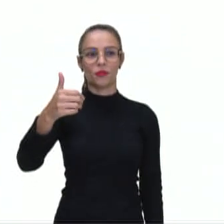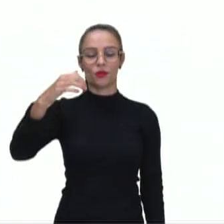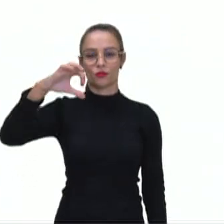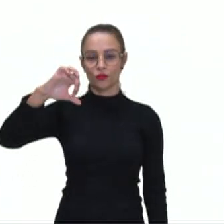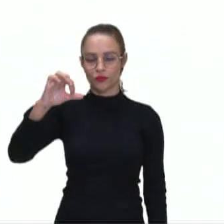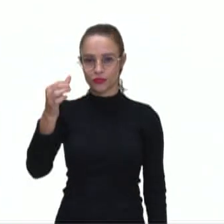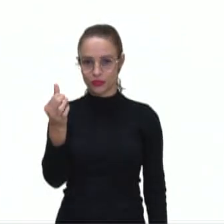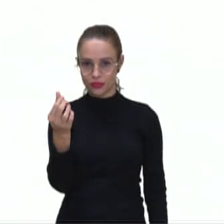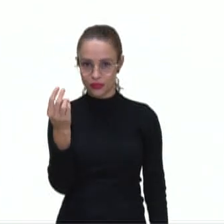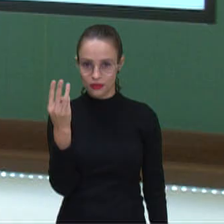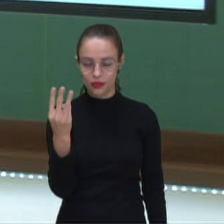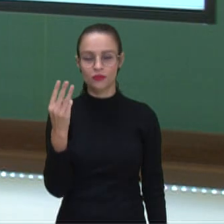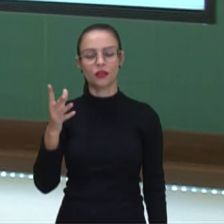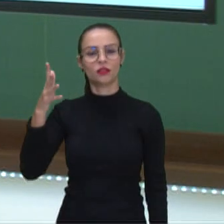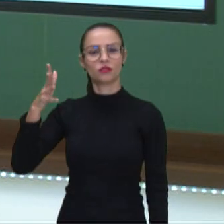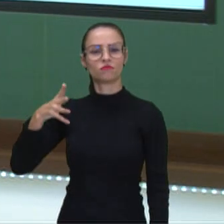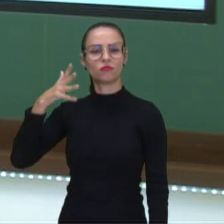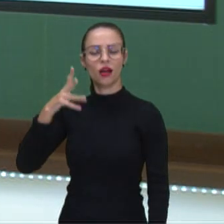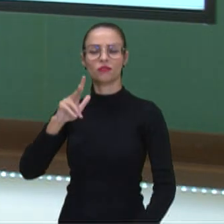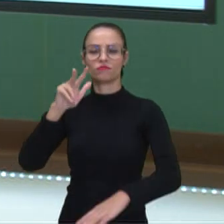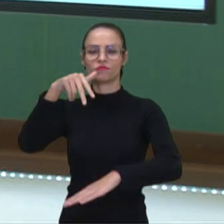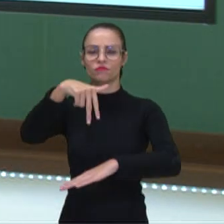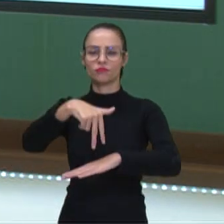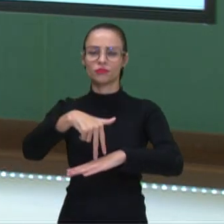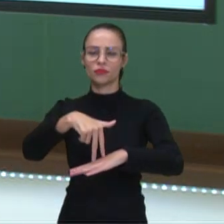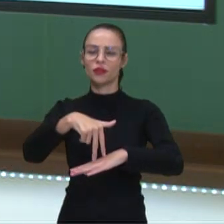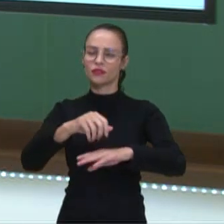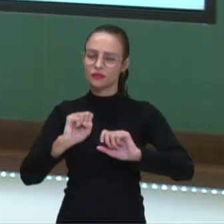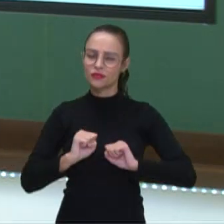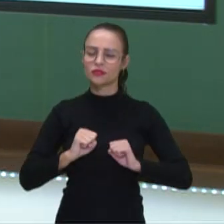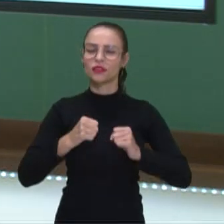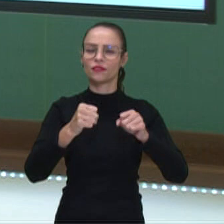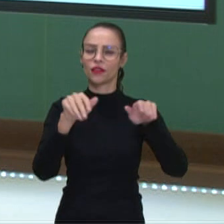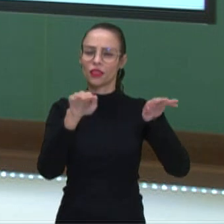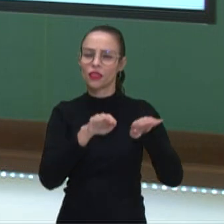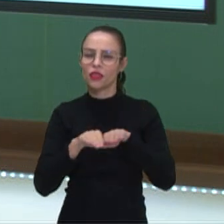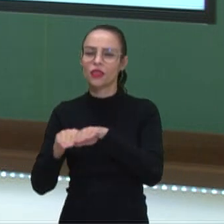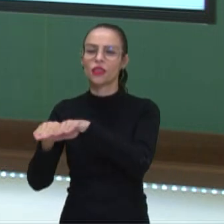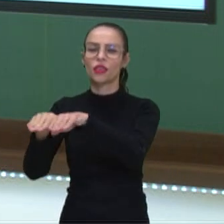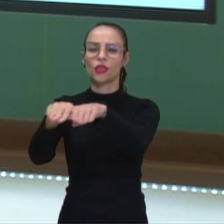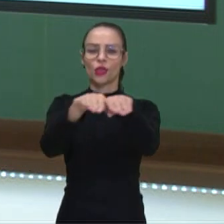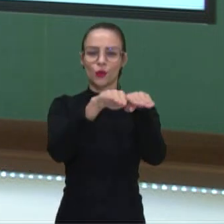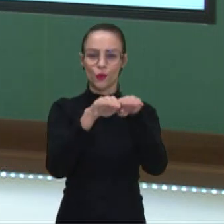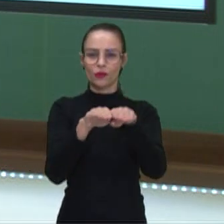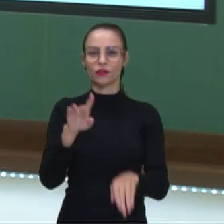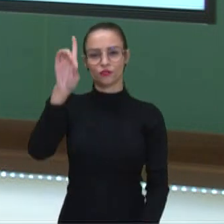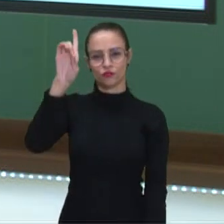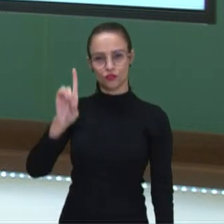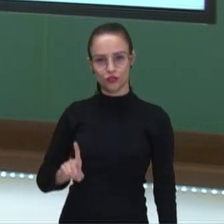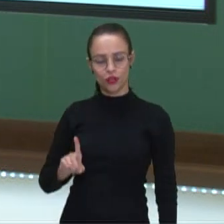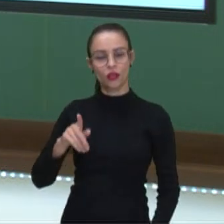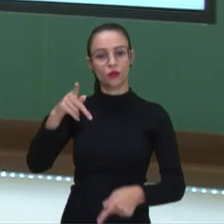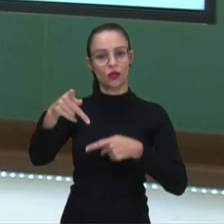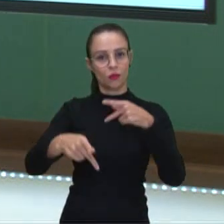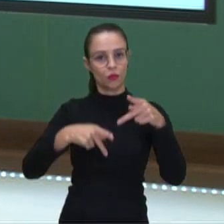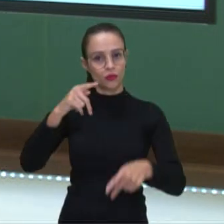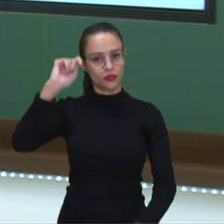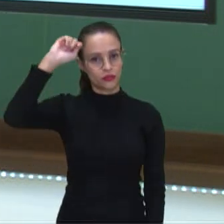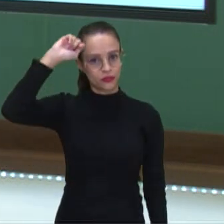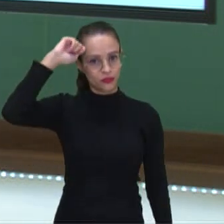Lincoln, em Washington, em que ele vai defender a igualdade de direitos da população negra nos Estados Unidos, e é um